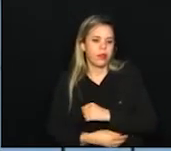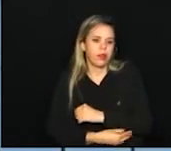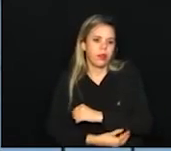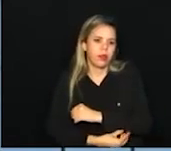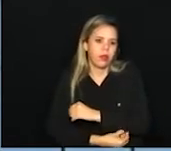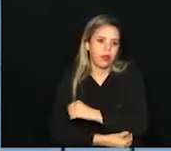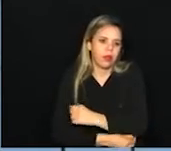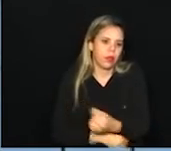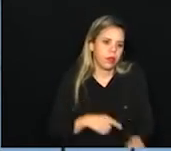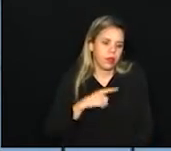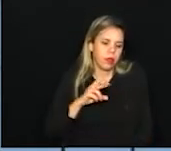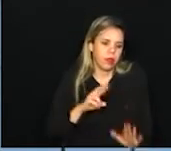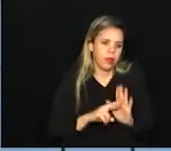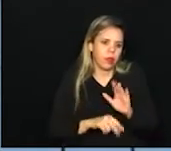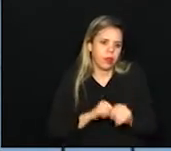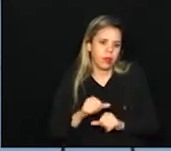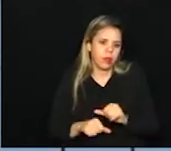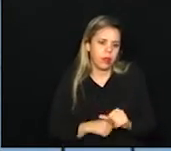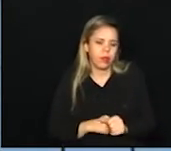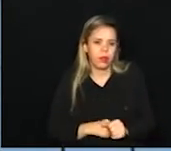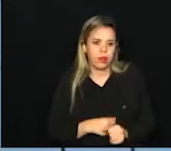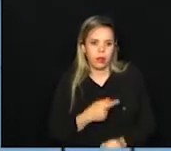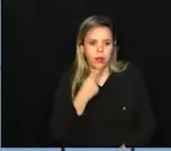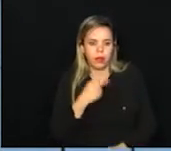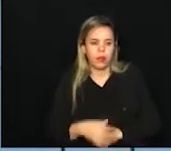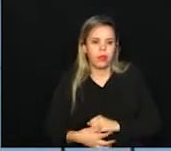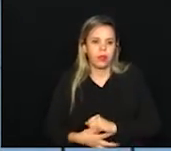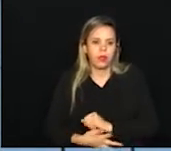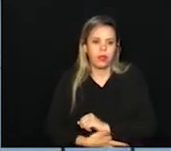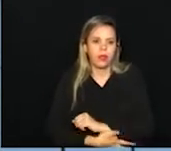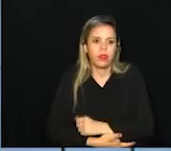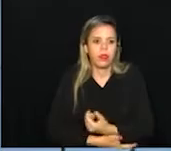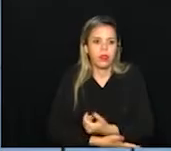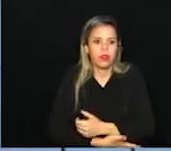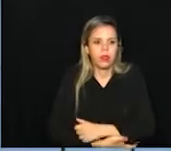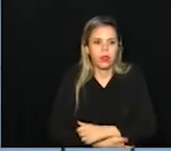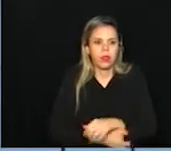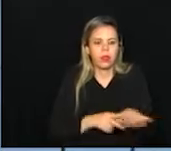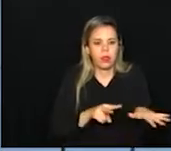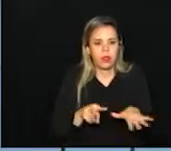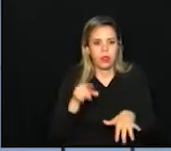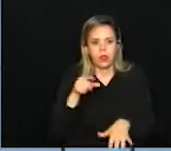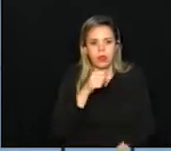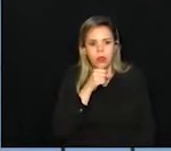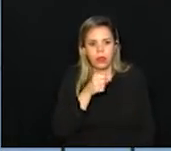um critério aí que mudou. A gente falou na última semana, inclusive você entrevistou...